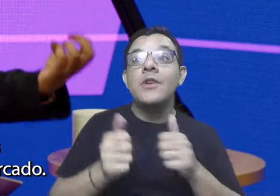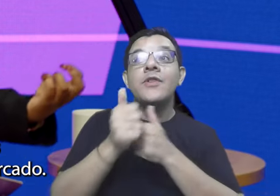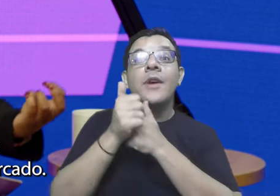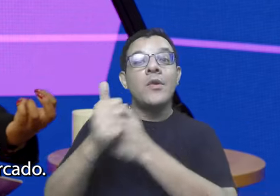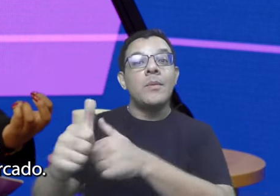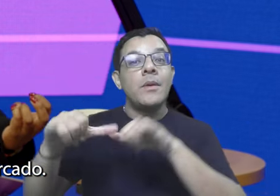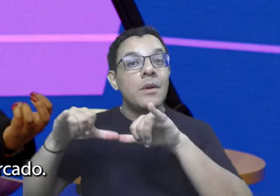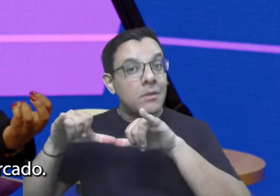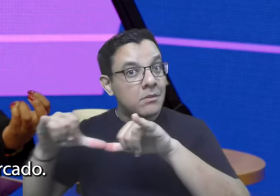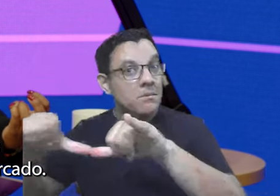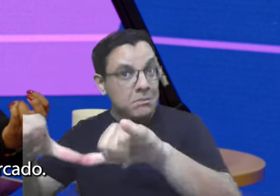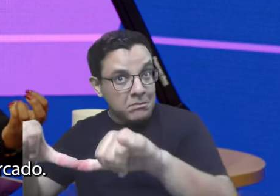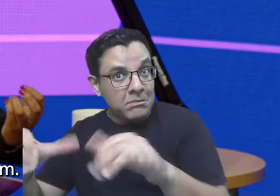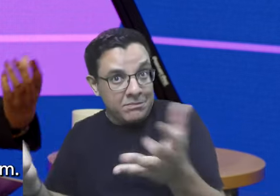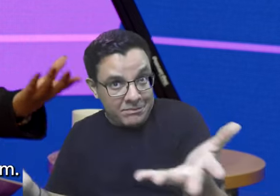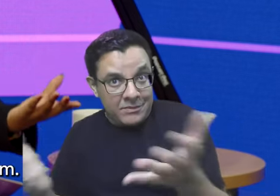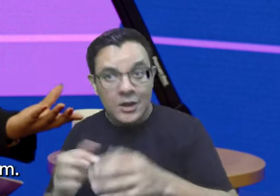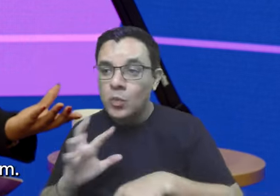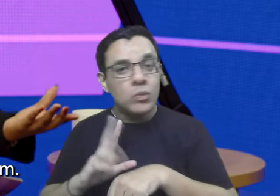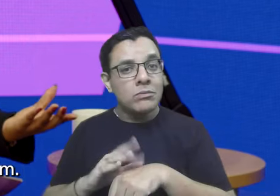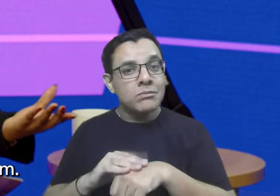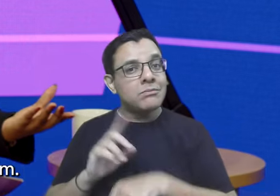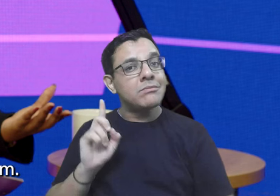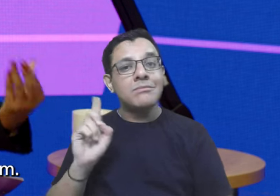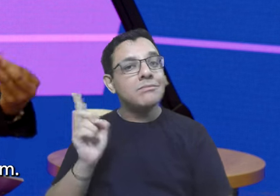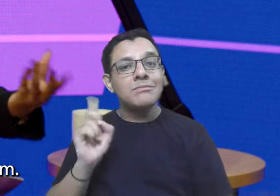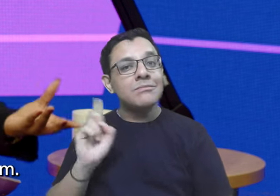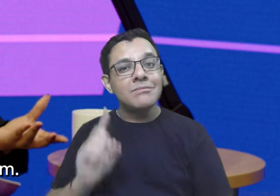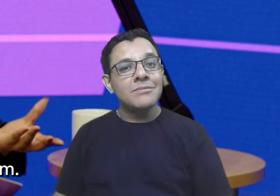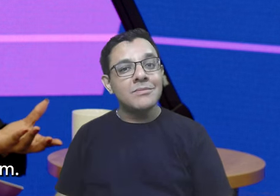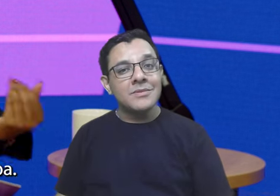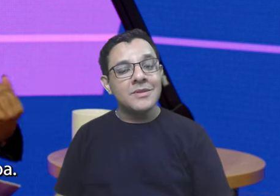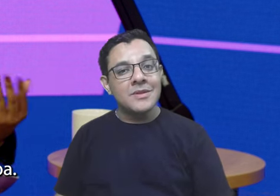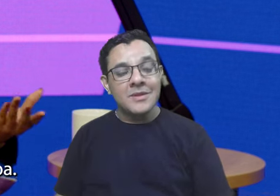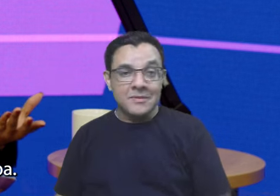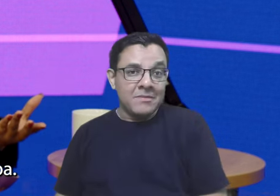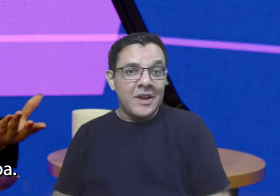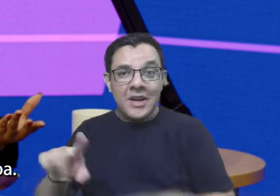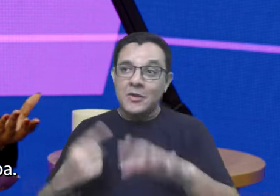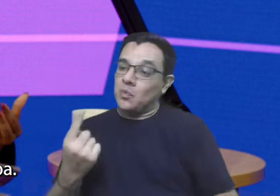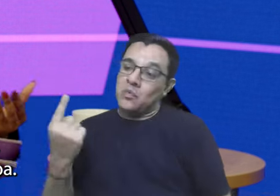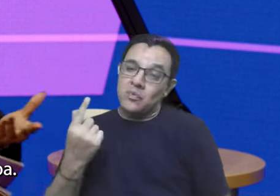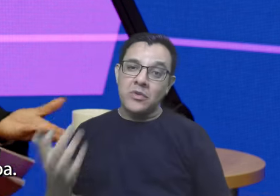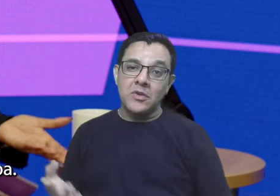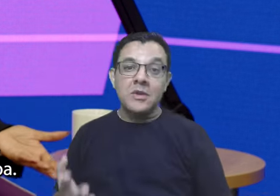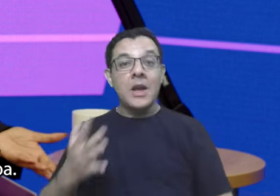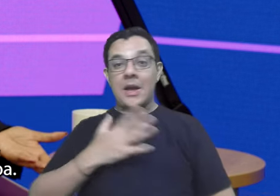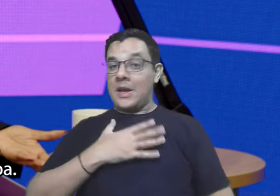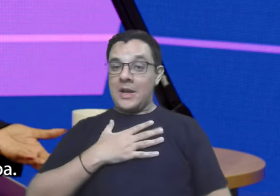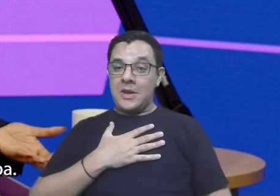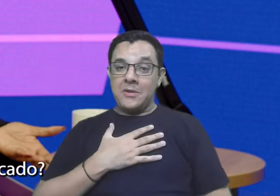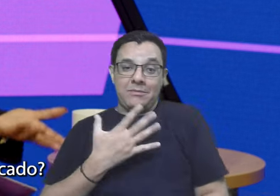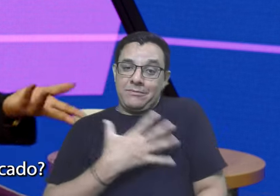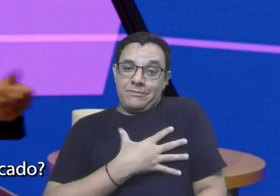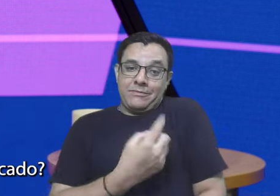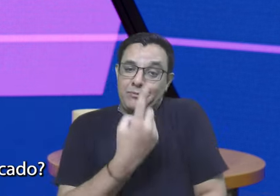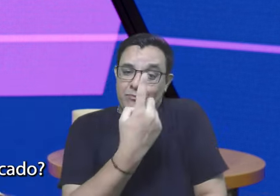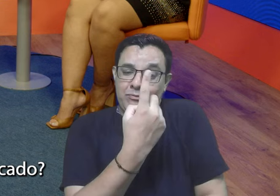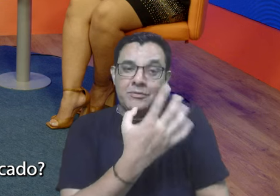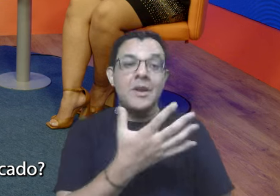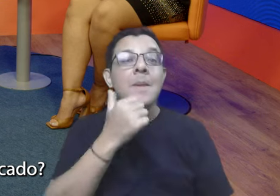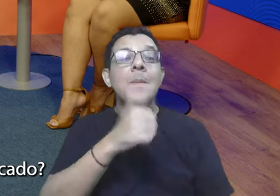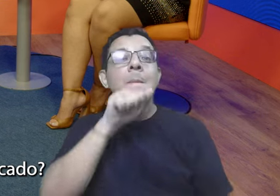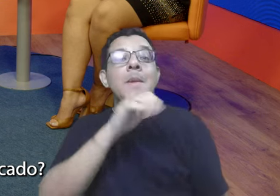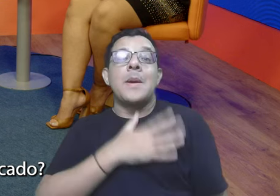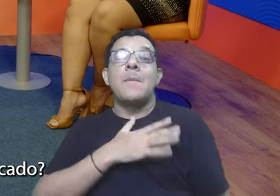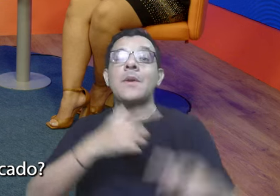pro mercado ele não tá doente ele apenas não tem tem ninguém eu sou filha única gente a minha mãe tá em Tatiba quem leva minu mãe no